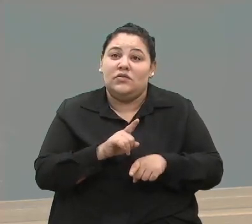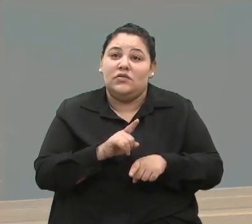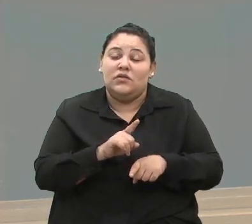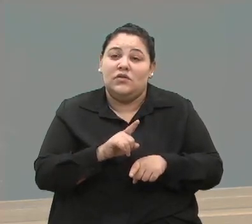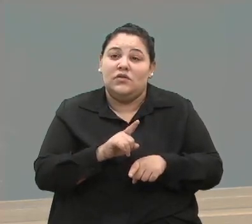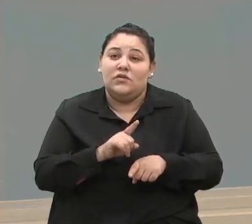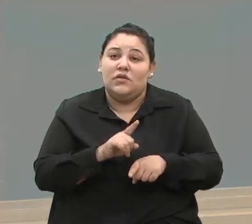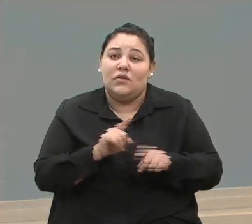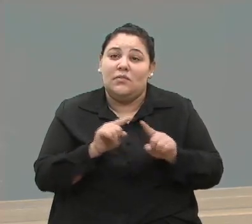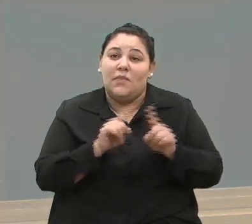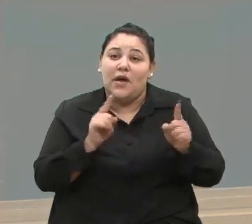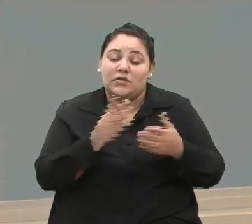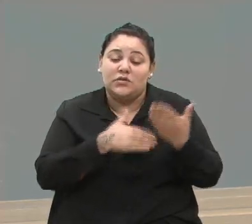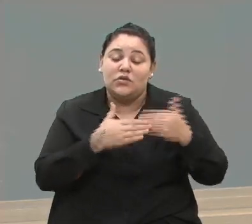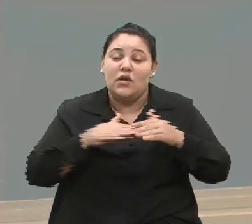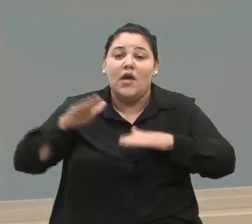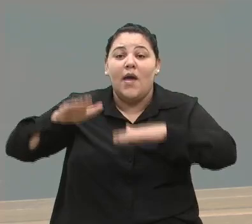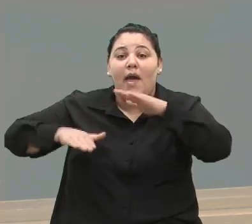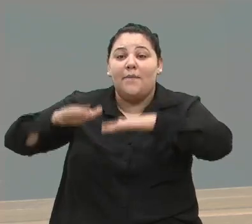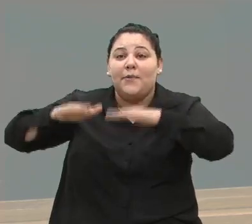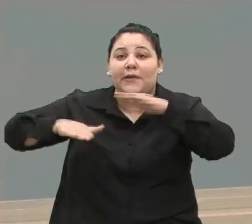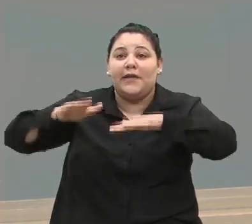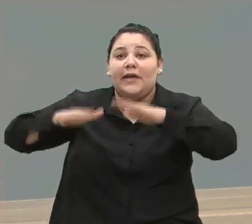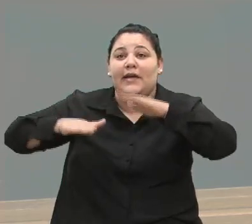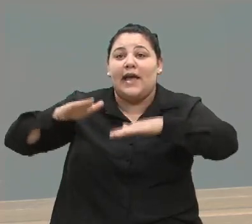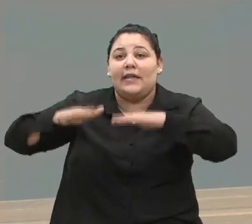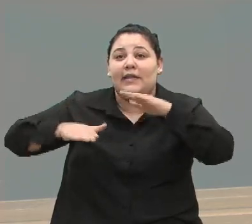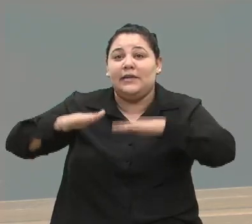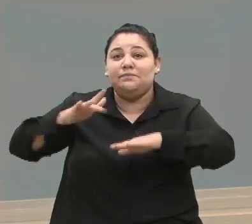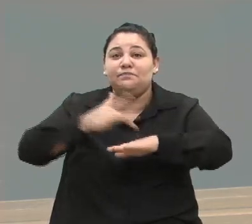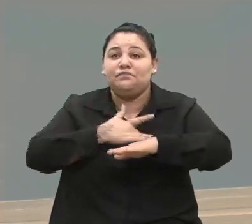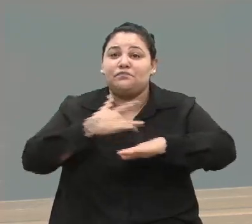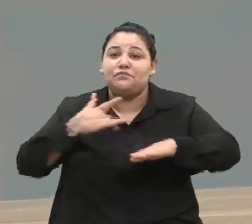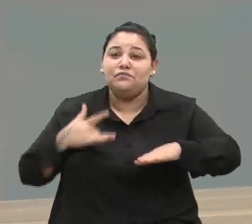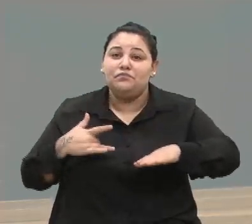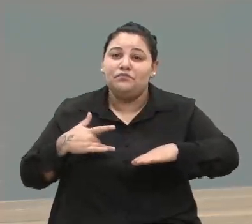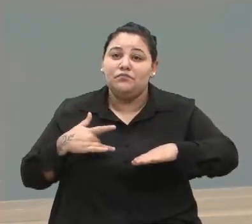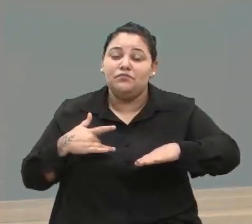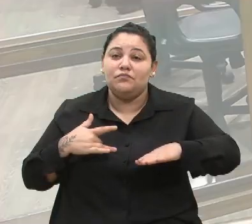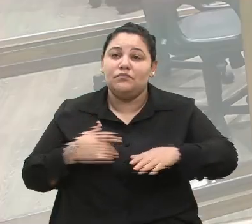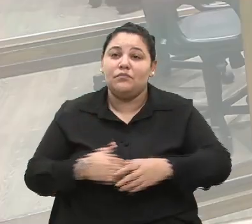mas em todos os níveis a saúde realmente tem que ser prioritária. Obrigada, presidente.